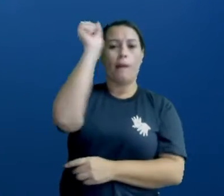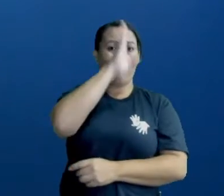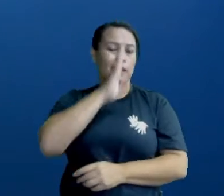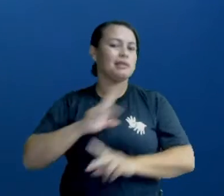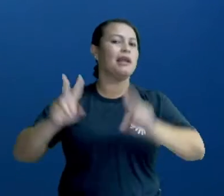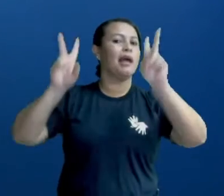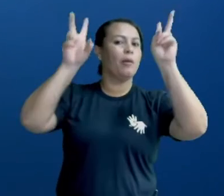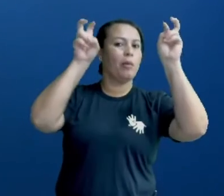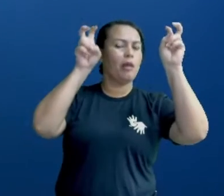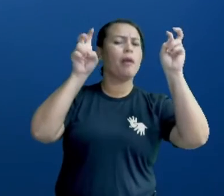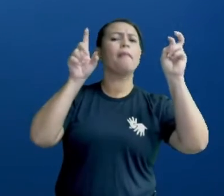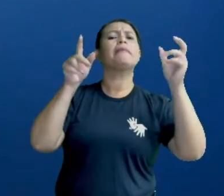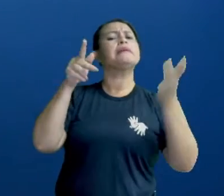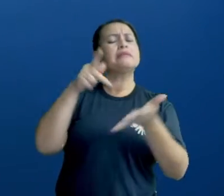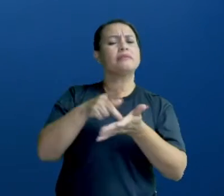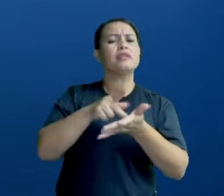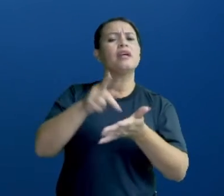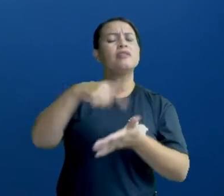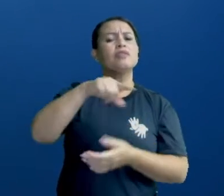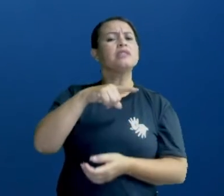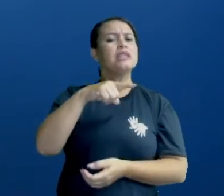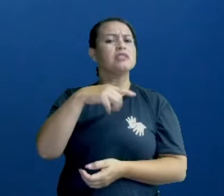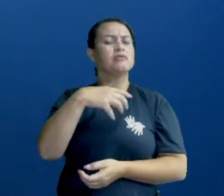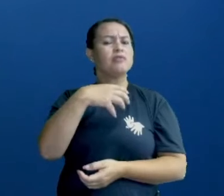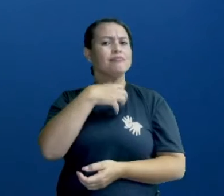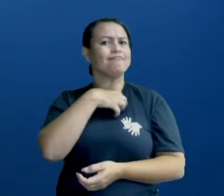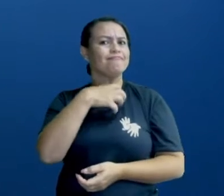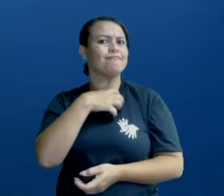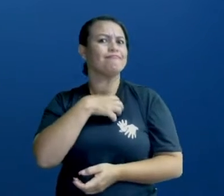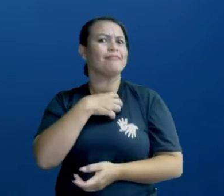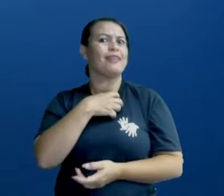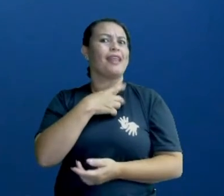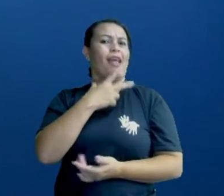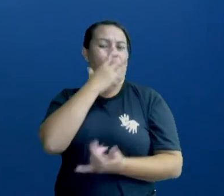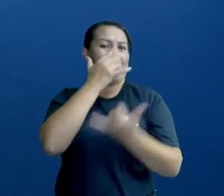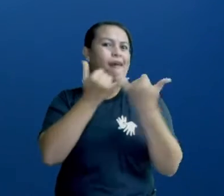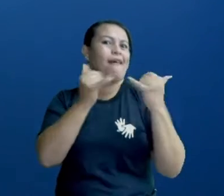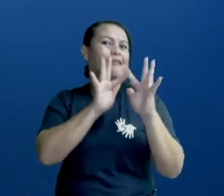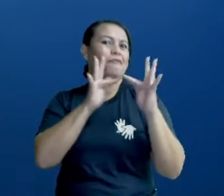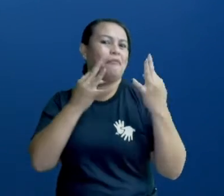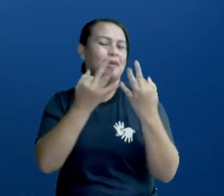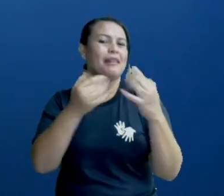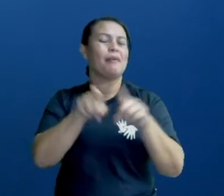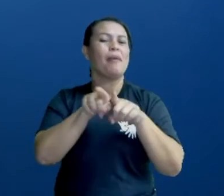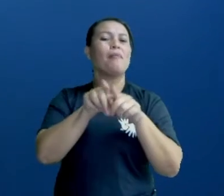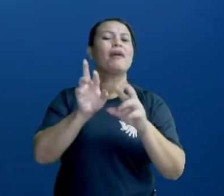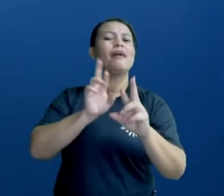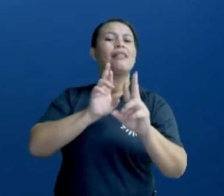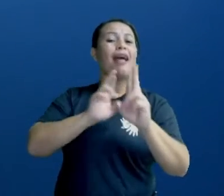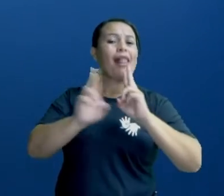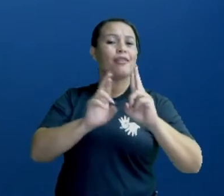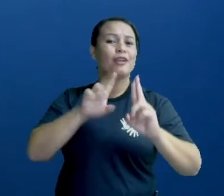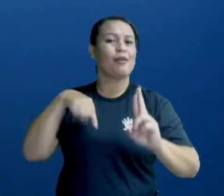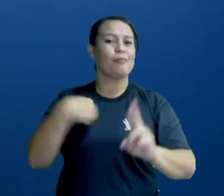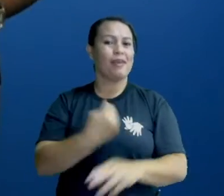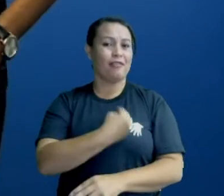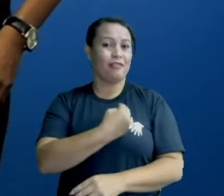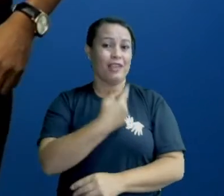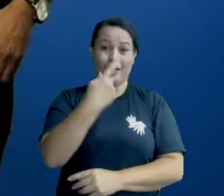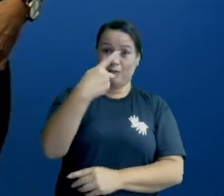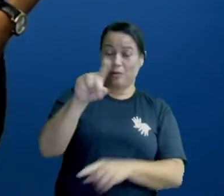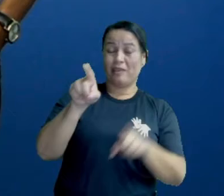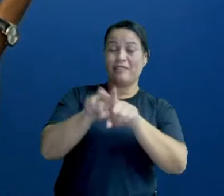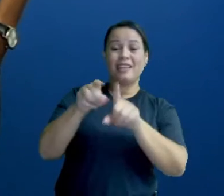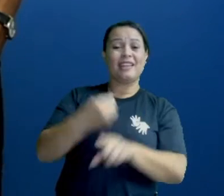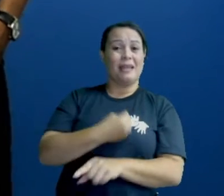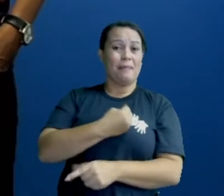Esse tema, com certeza vocês vão ter uma familiaridade muito grande, porque vai tratar de coisas que estão relacionadas à minha vida, à sua vida, à vida de quem está